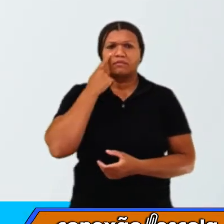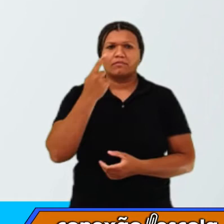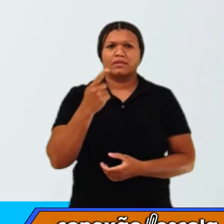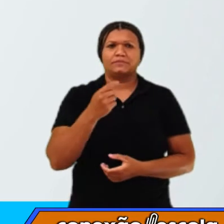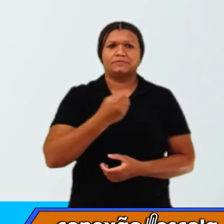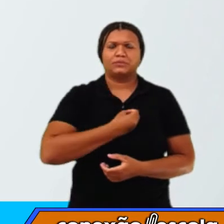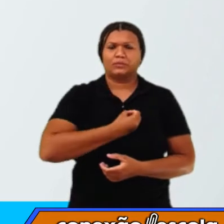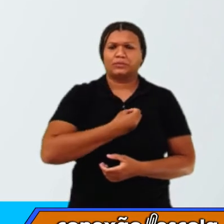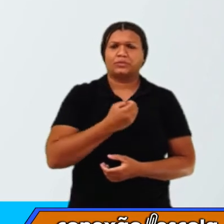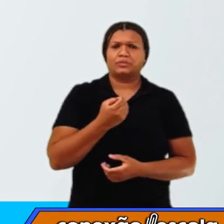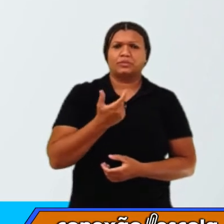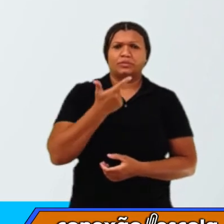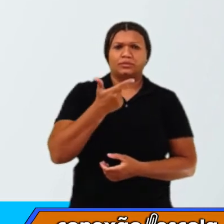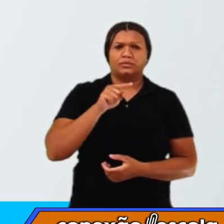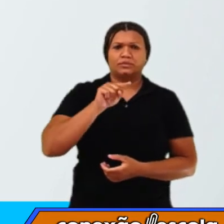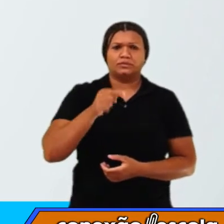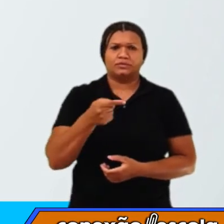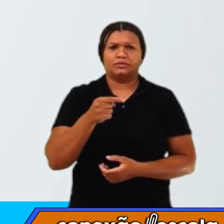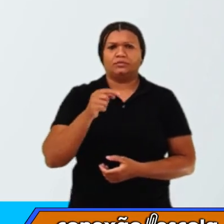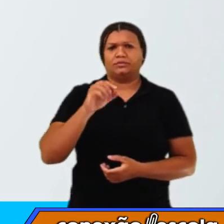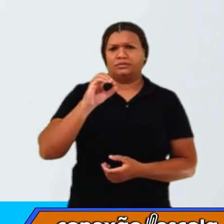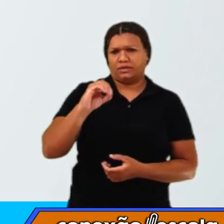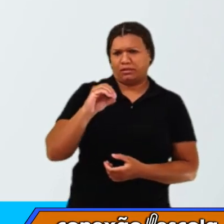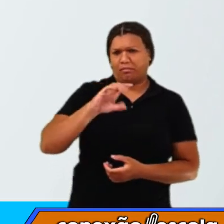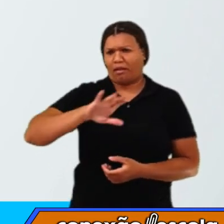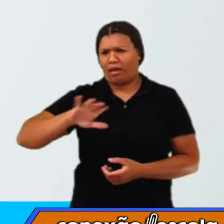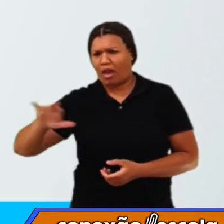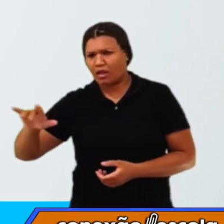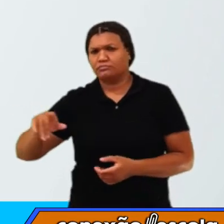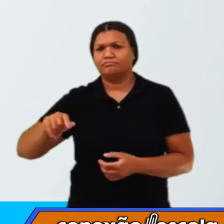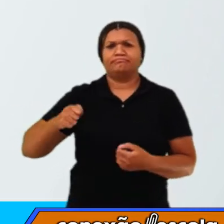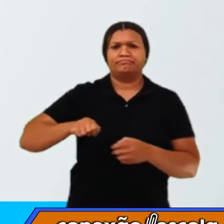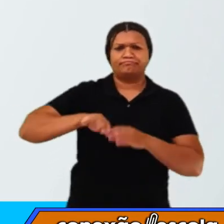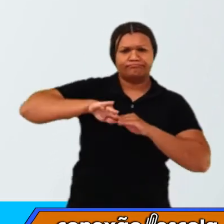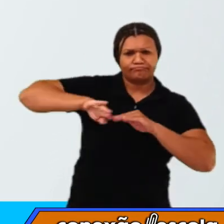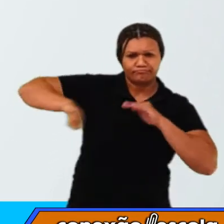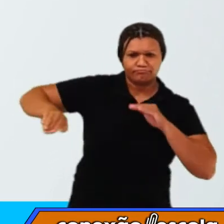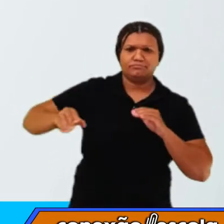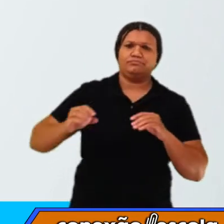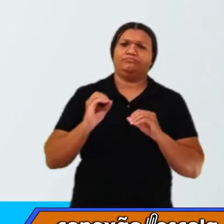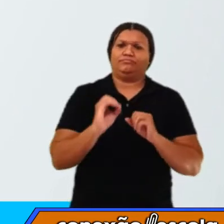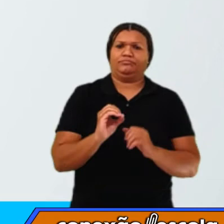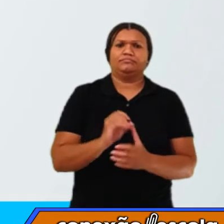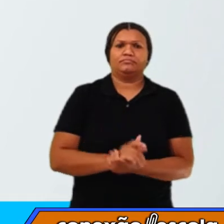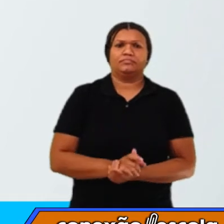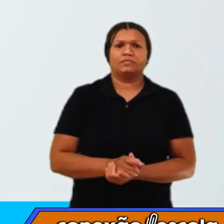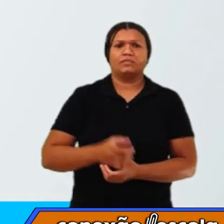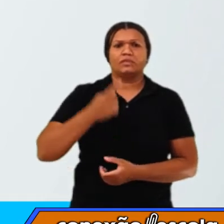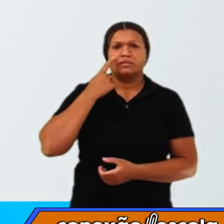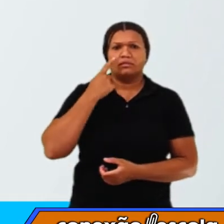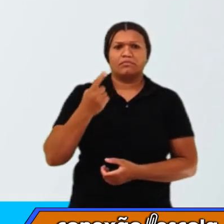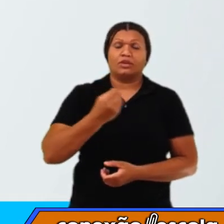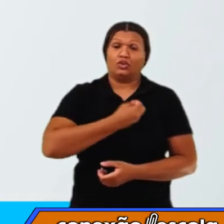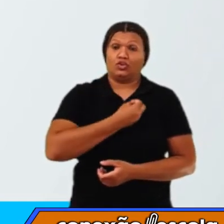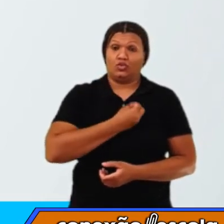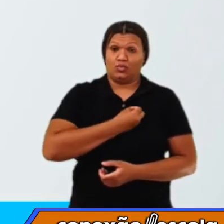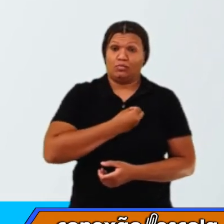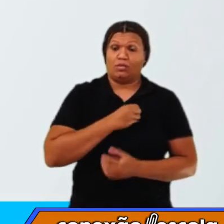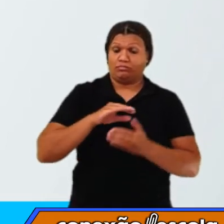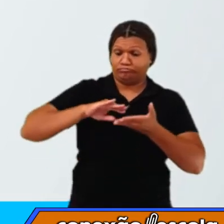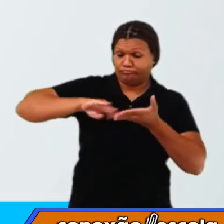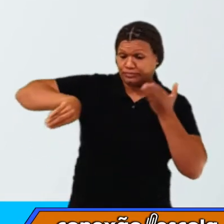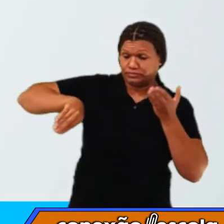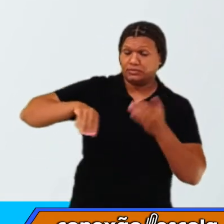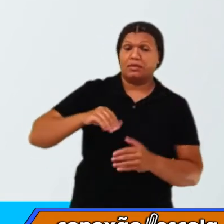hoje e não vai dar bem aqui antes do Oi que que eu vou fazer eu olho o número a ser eliminado se ele for maior ou igual